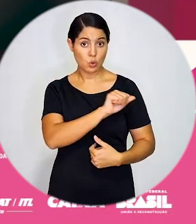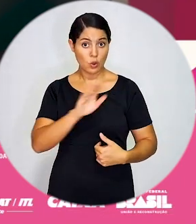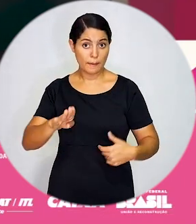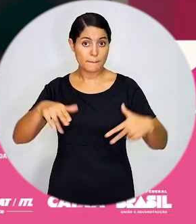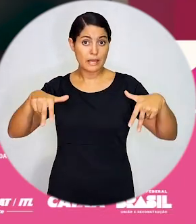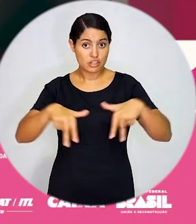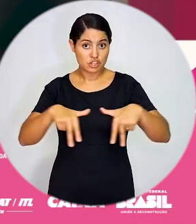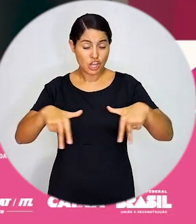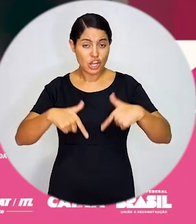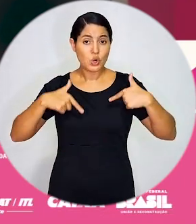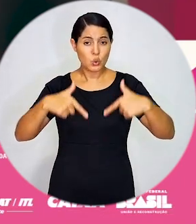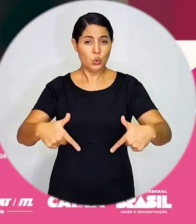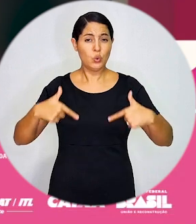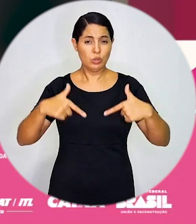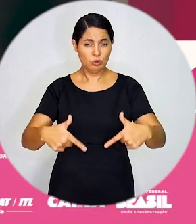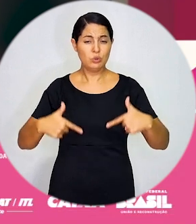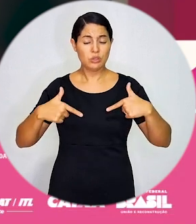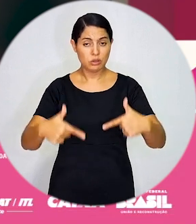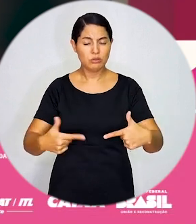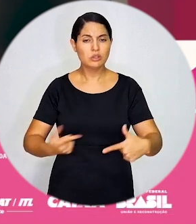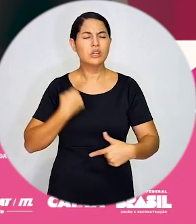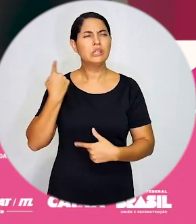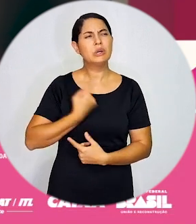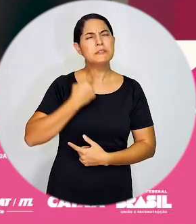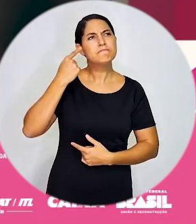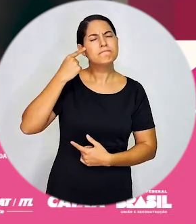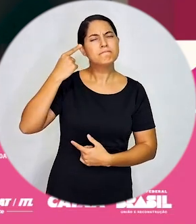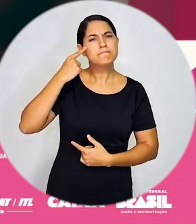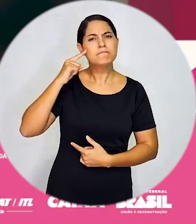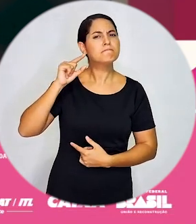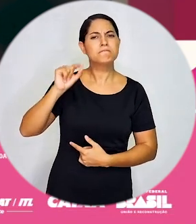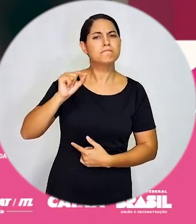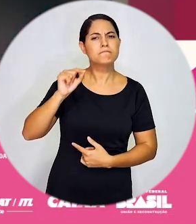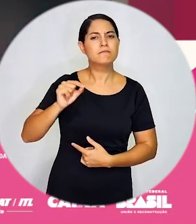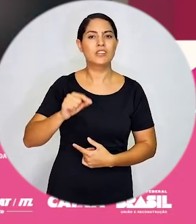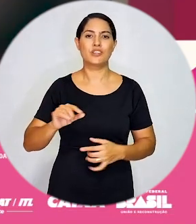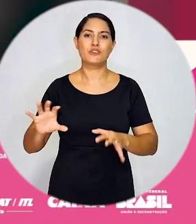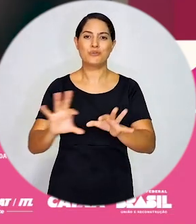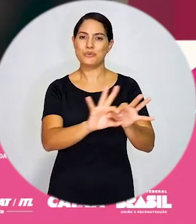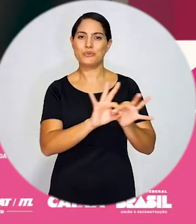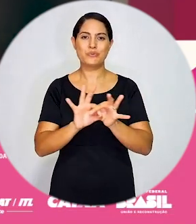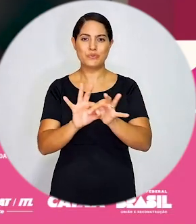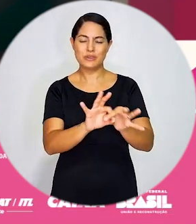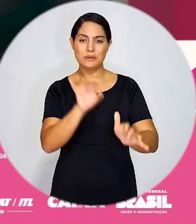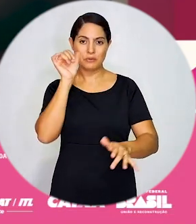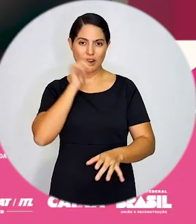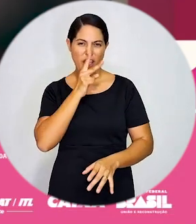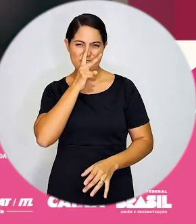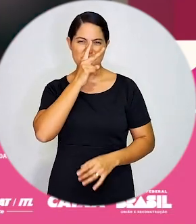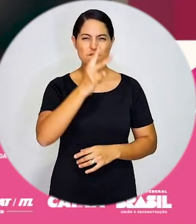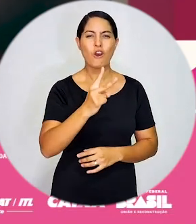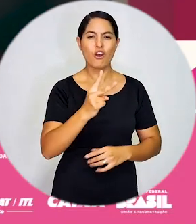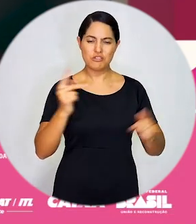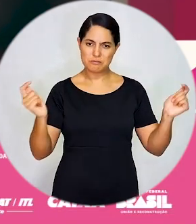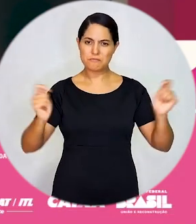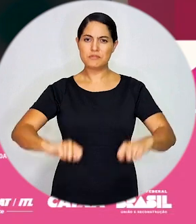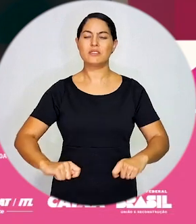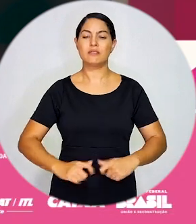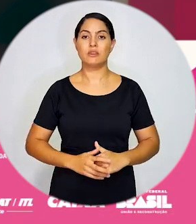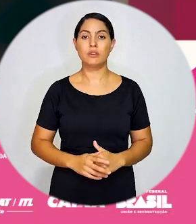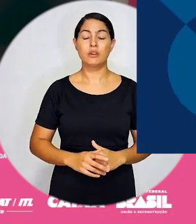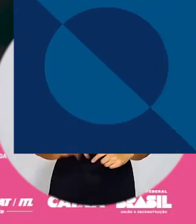Ordem exige que pensemos que juntos somos fortes. Por